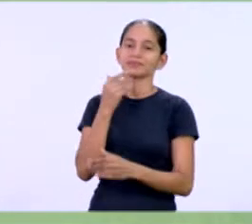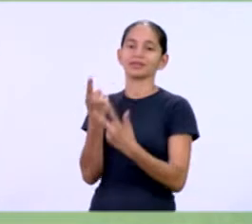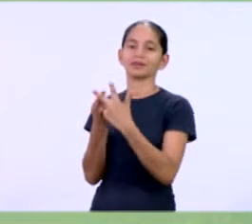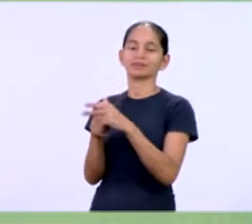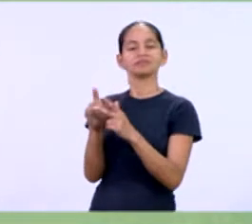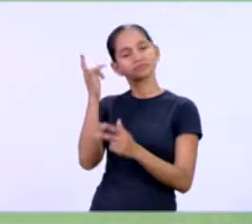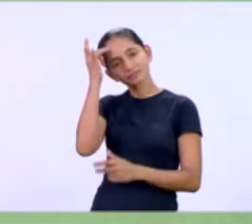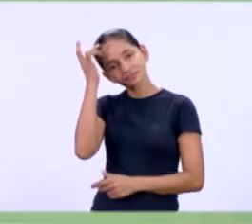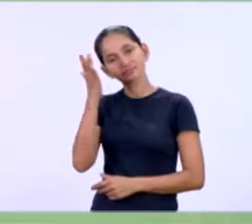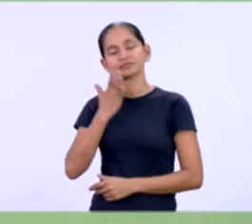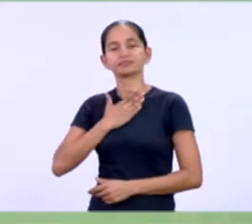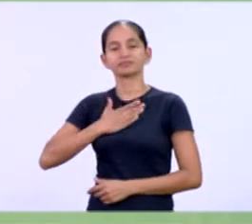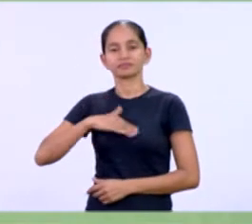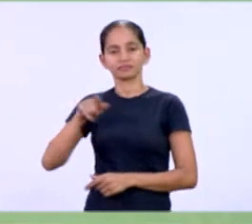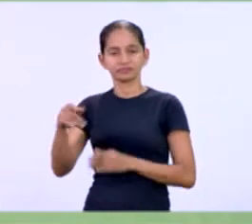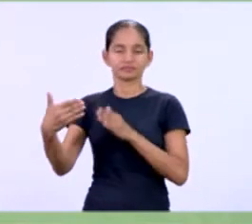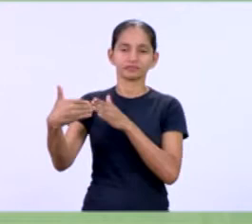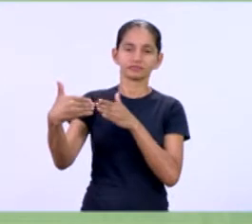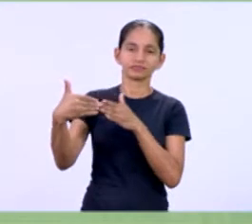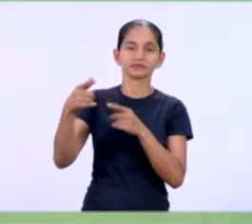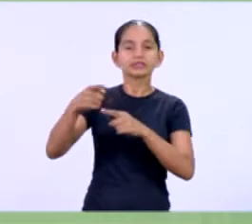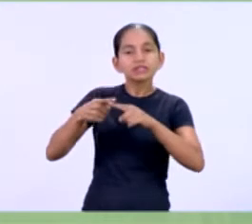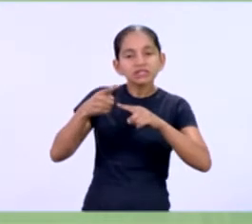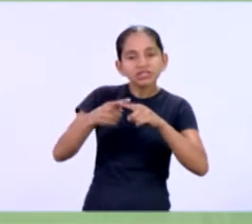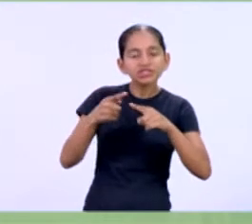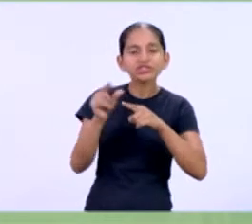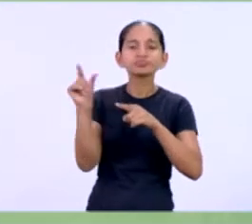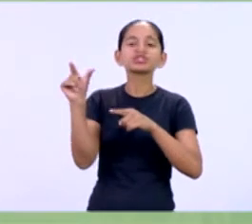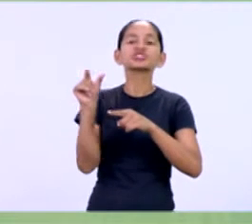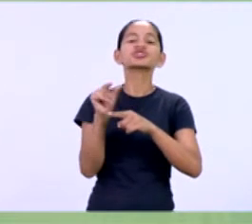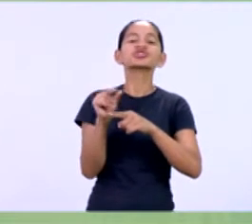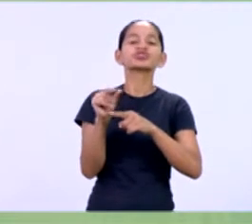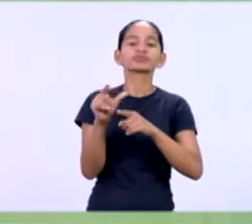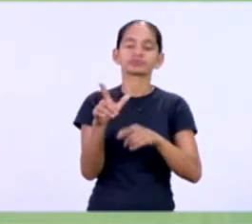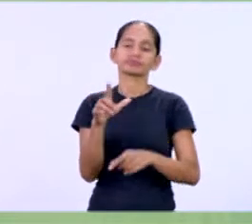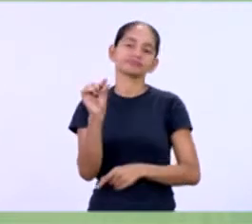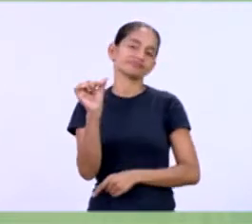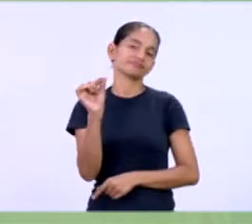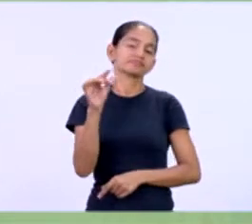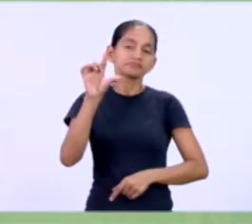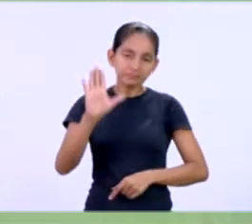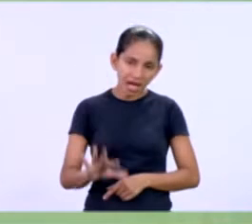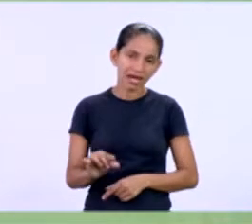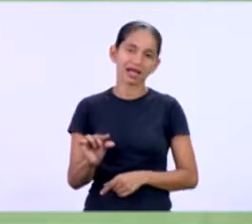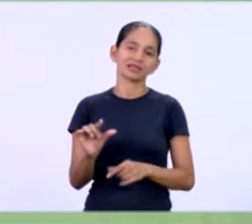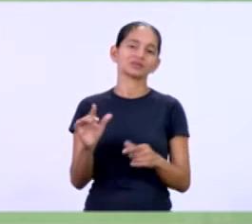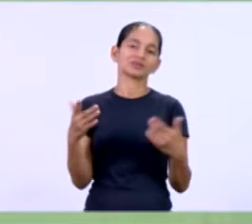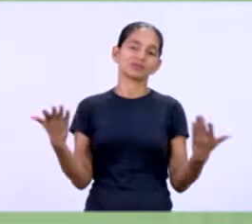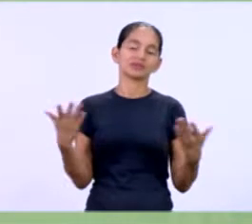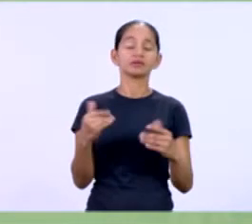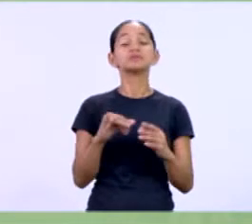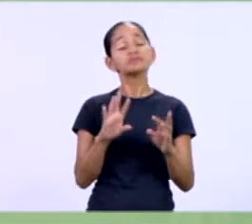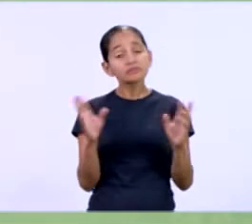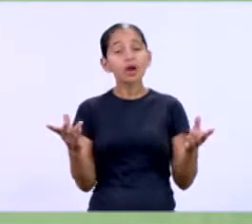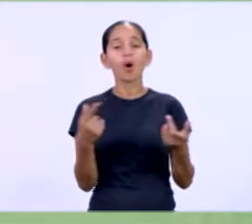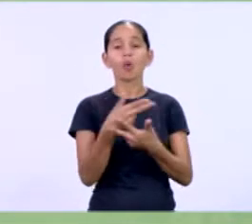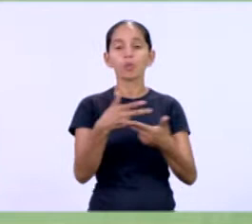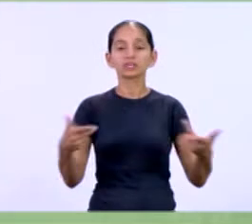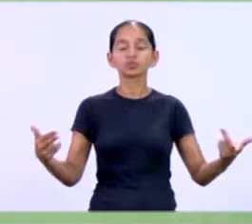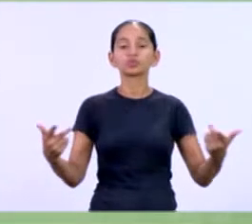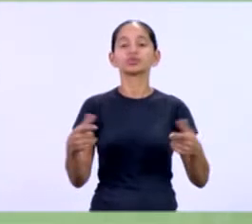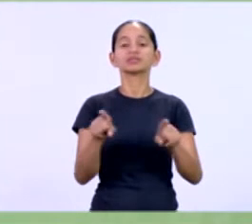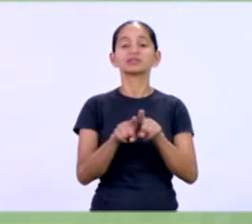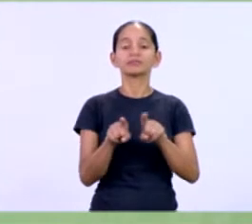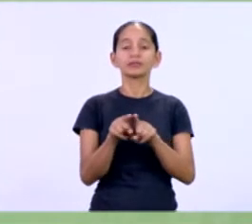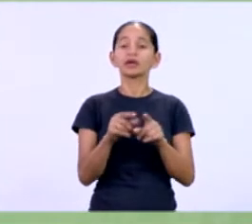unidades produzidas, né? Mais o valor fica dividido aqui. Para serem adicionados aos custos variáveis, vai variar